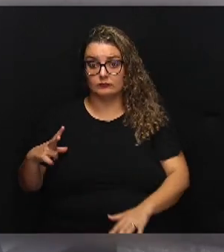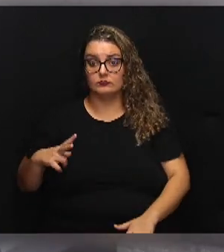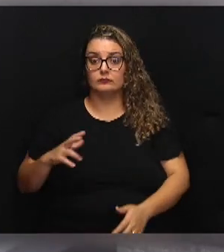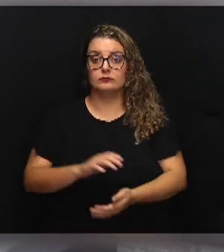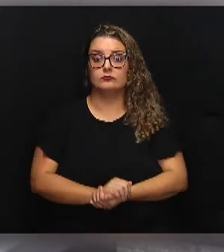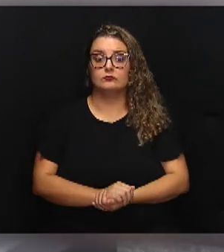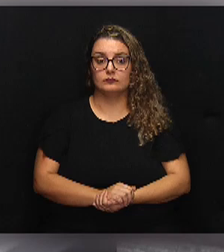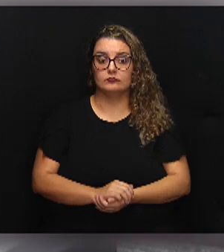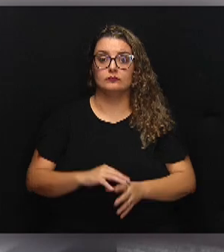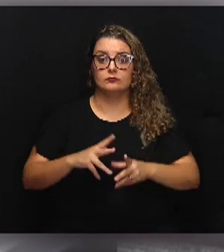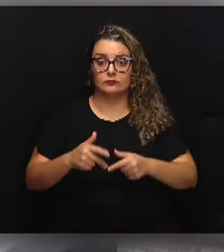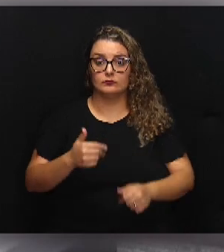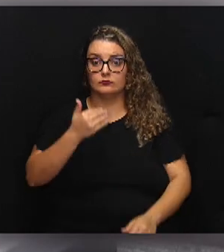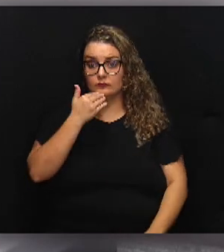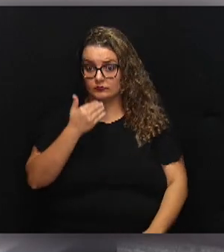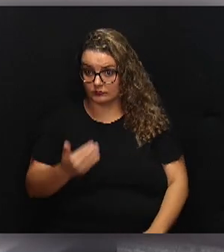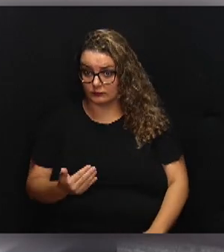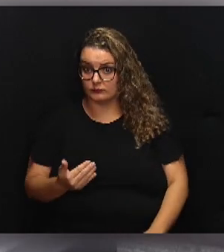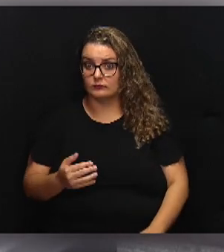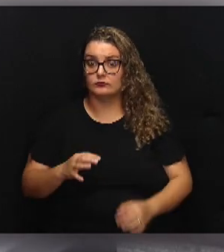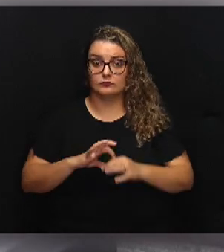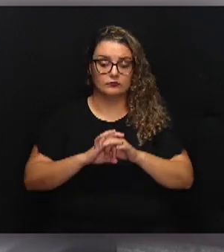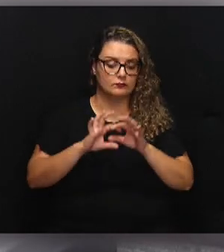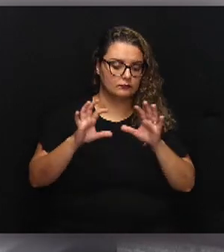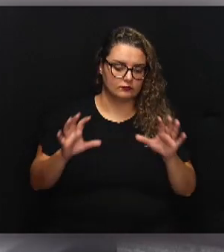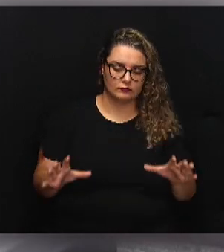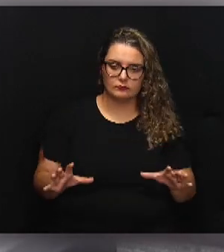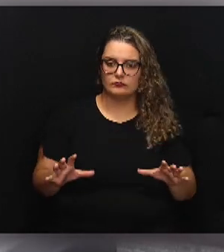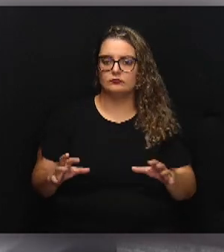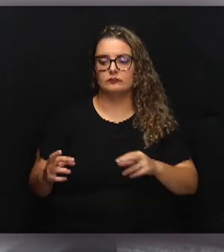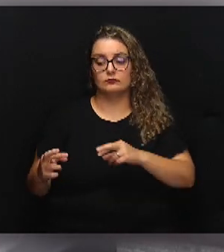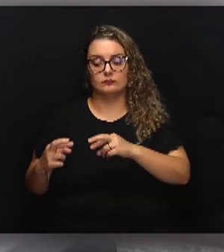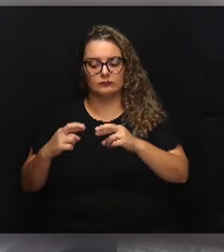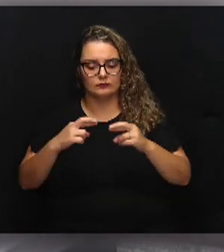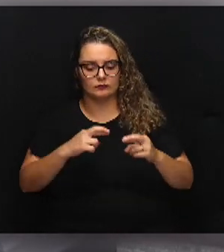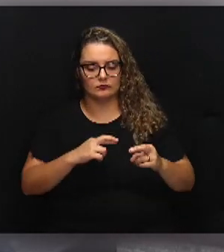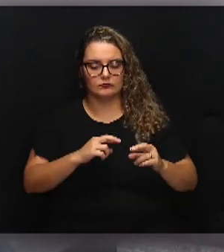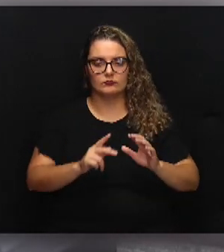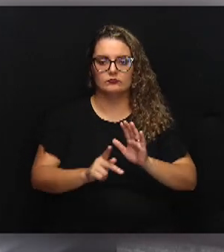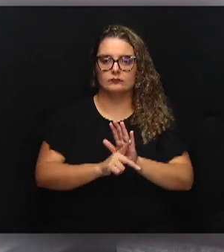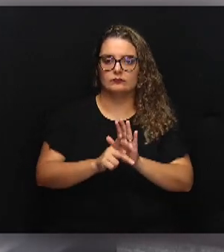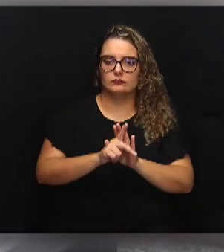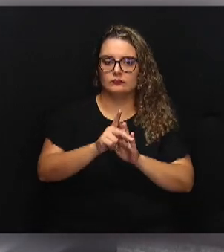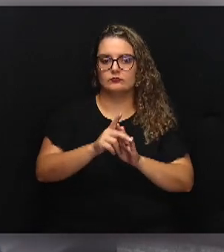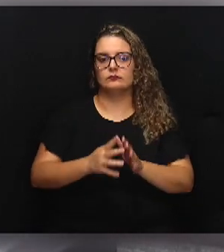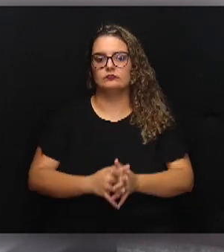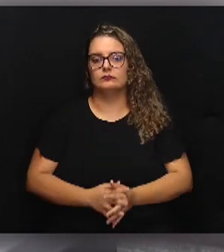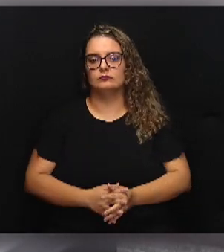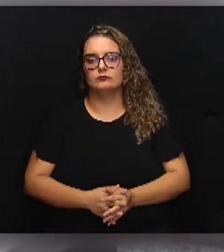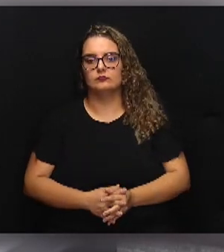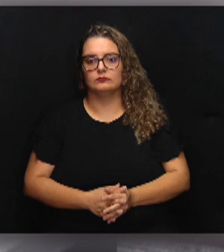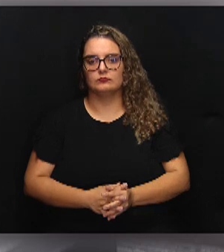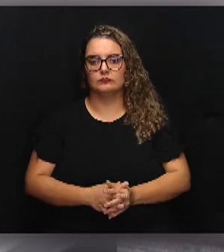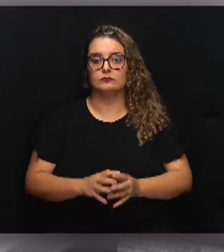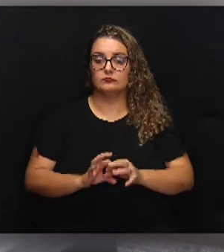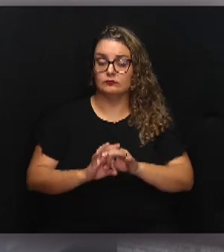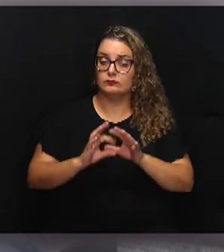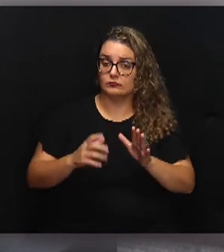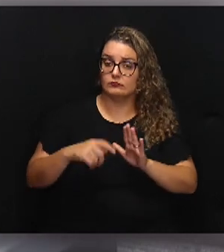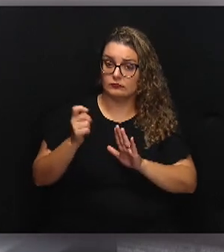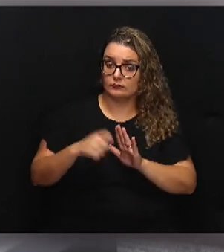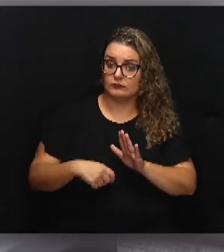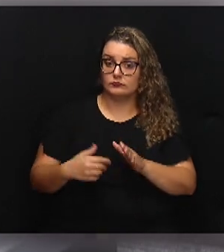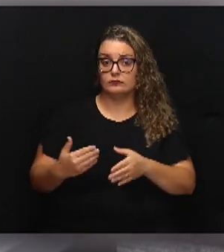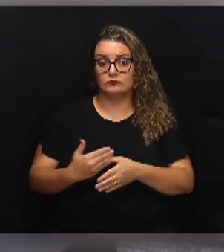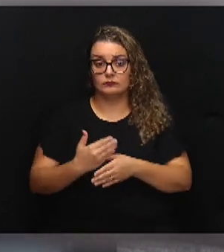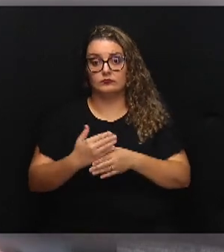de solicitação de permissão, análise do projeto, o consentimento para a execução da obra e